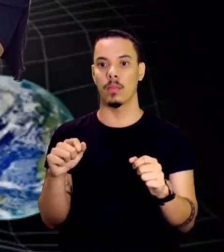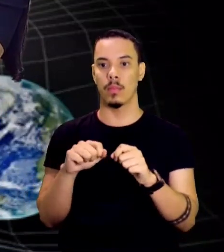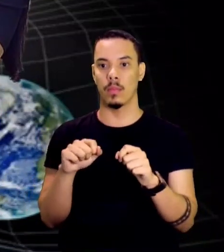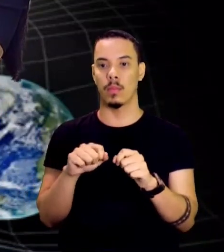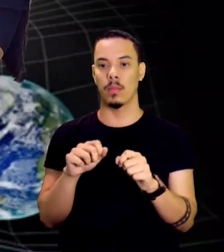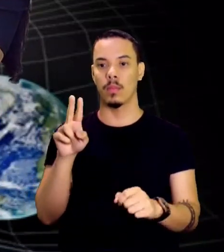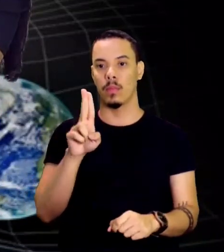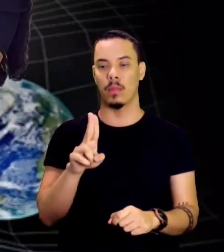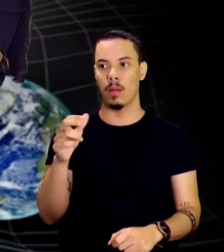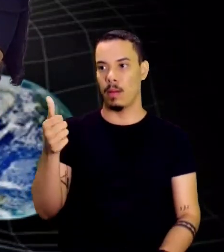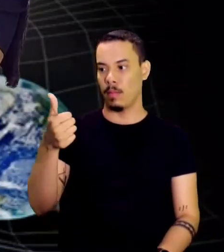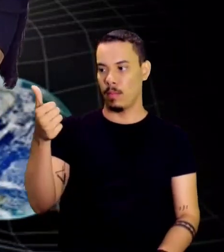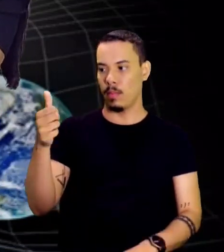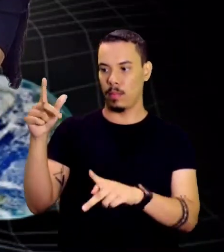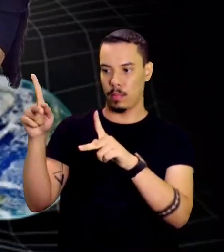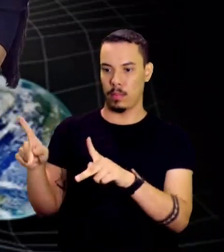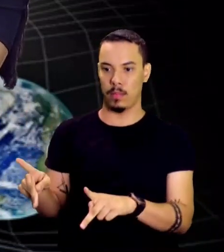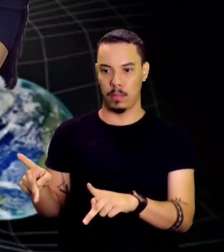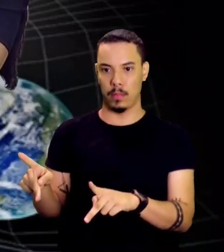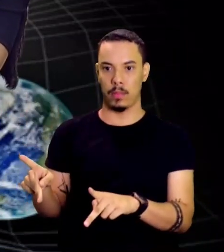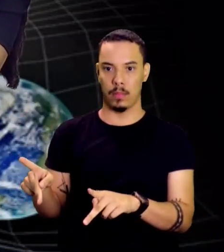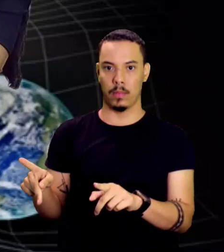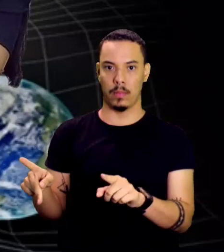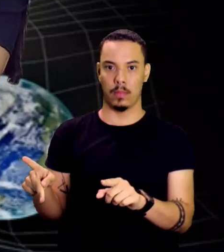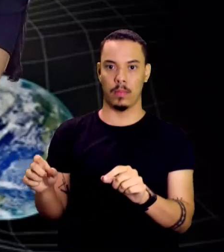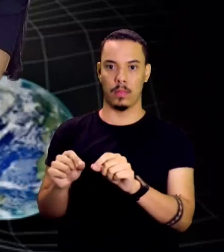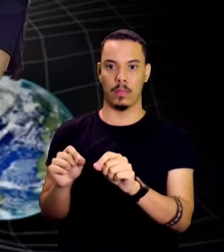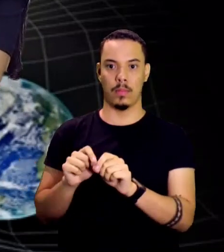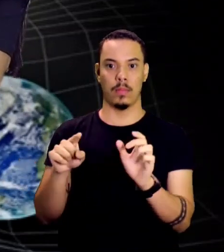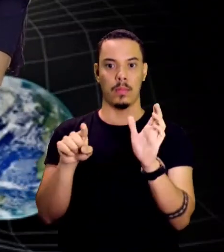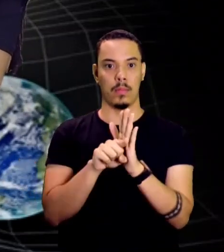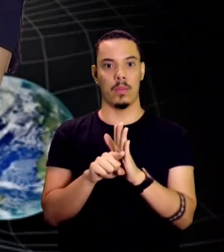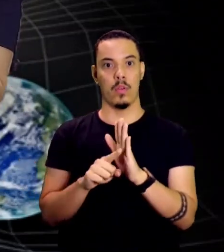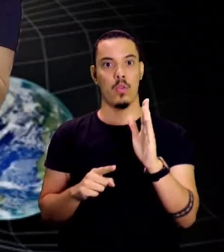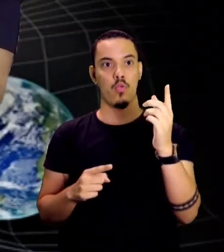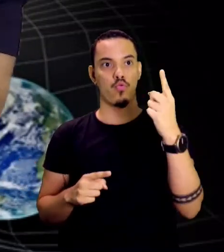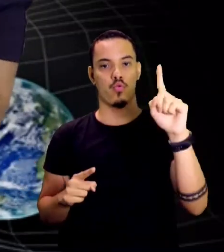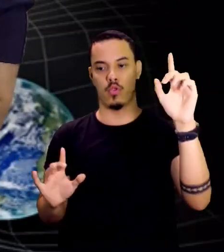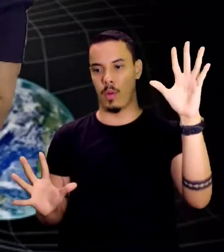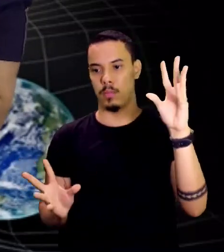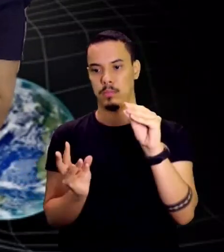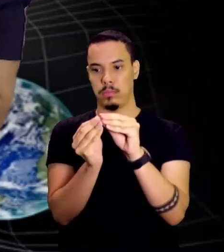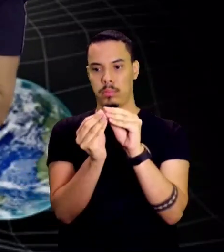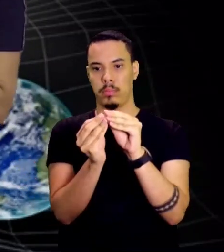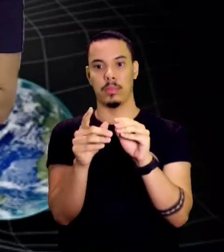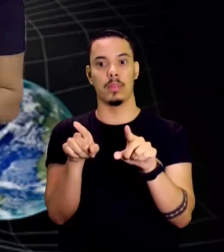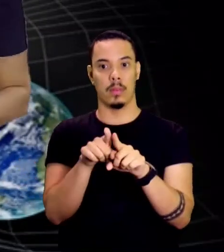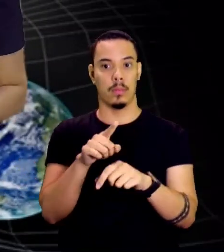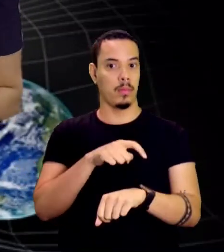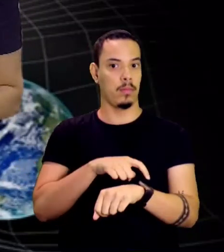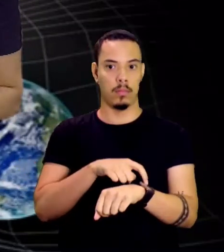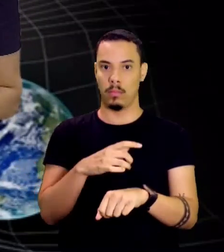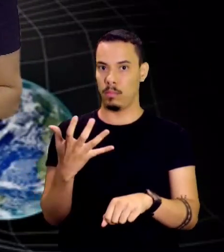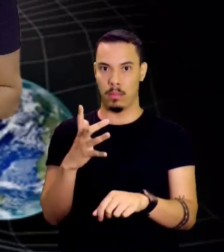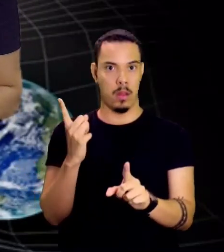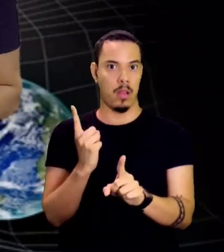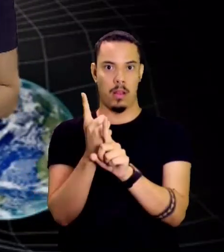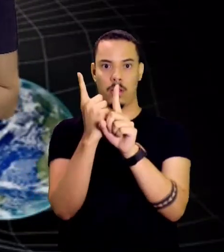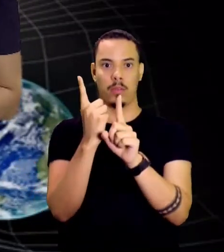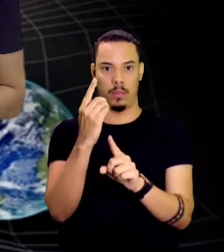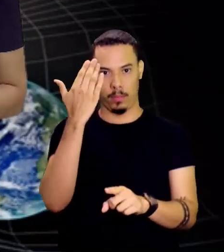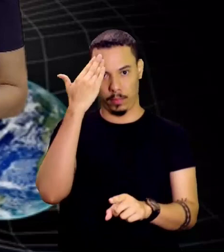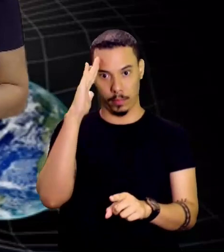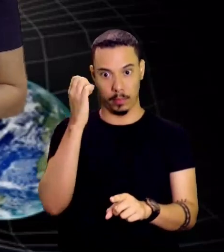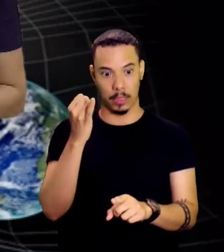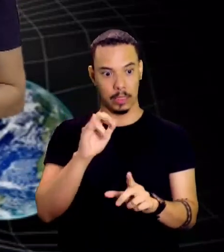eu posso pegar a primeira posição ocupada né e fazer a subtração da última fazer a mesma coisa para o tempo acho uma noite diferente